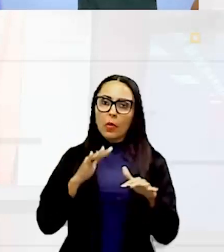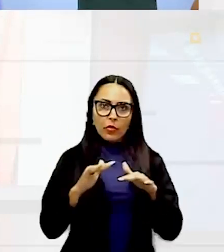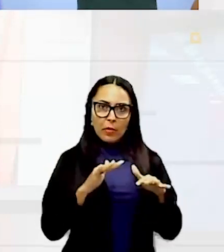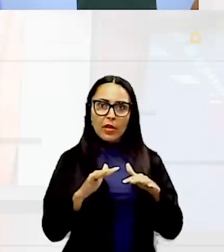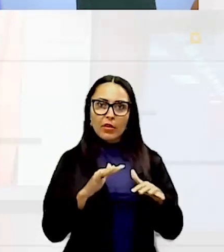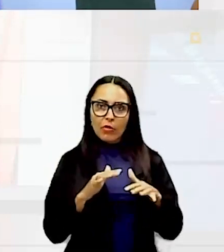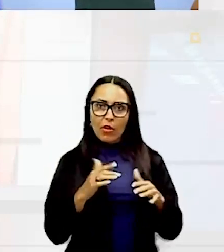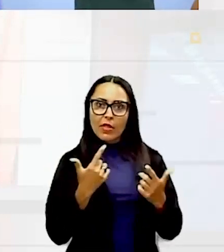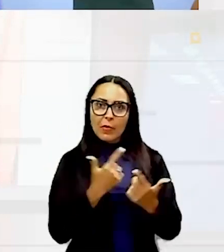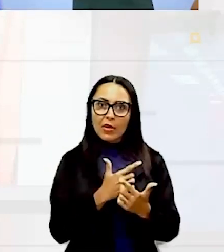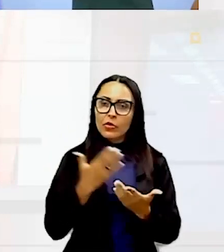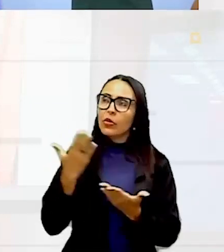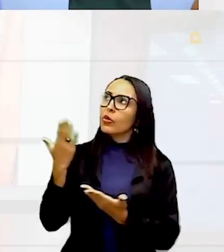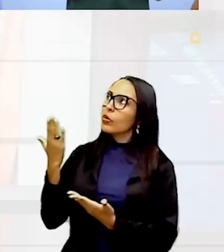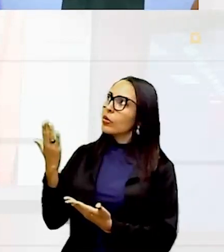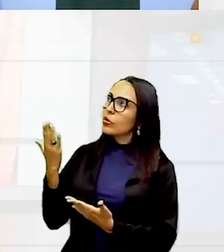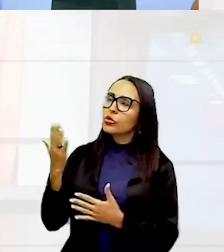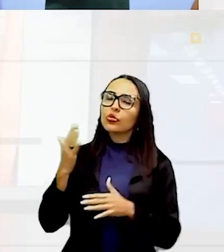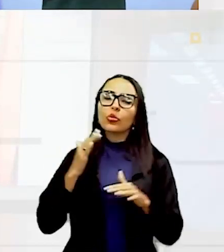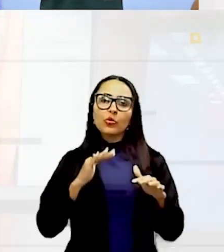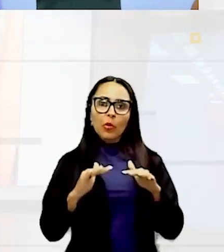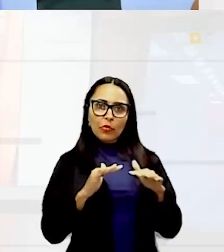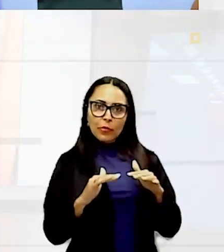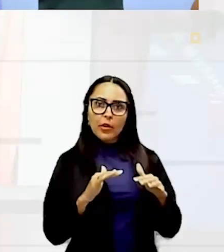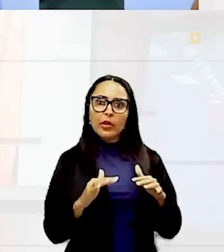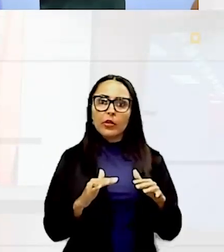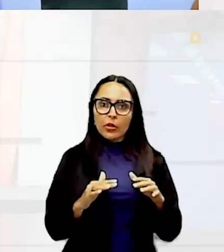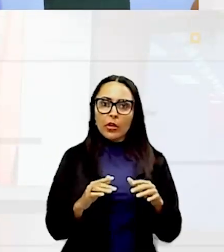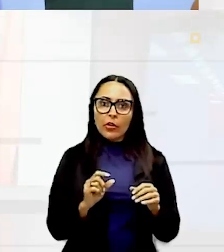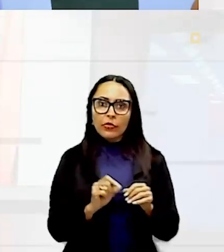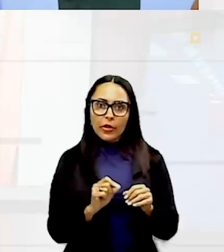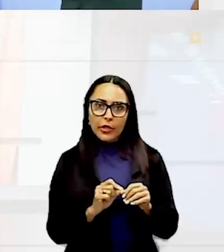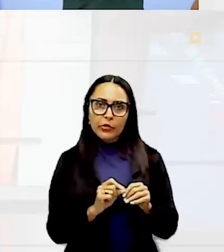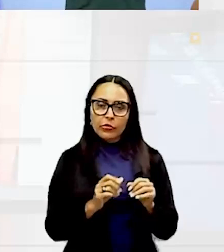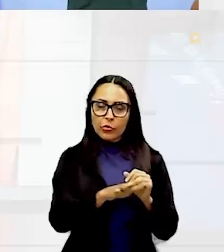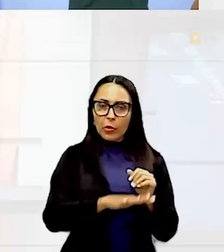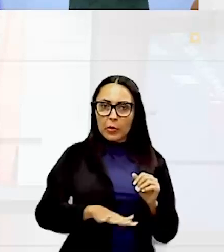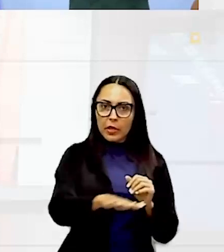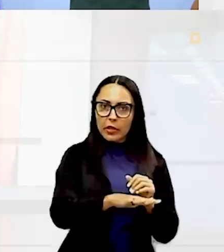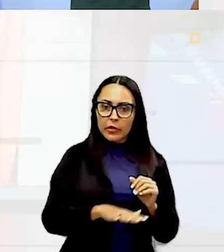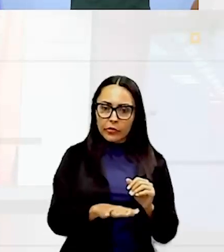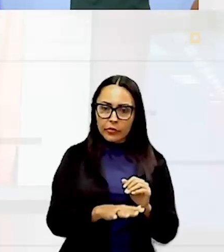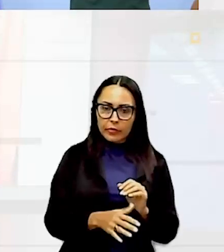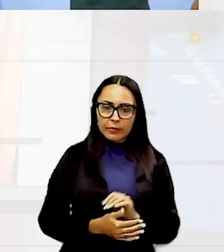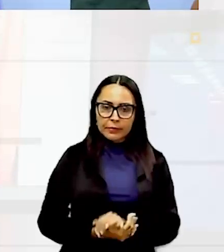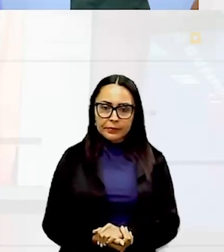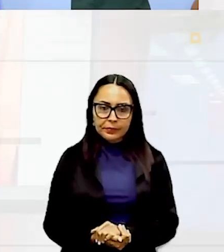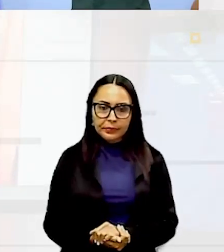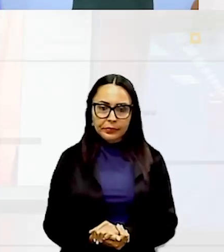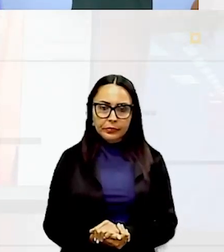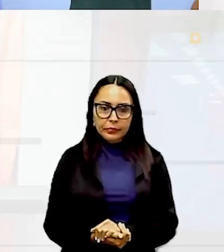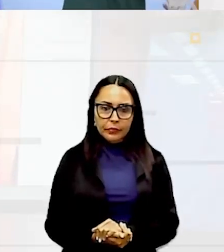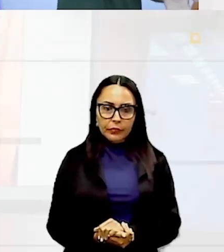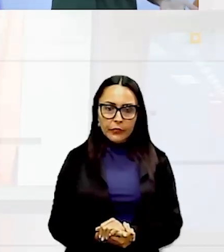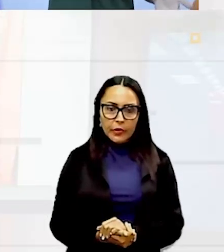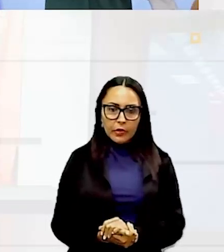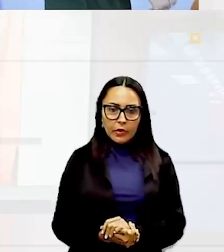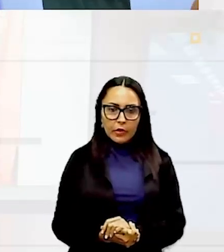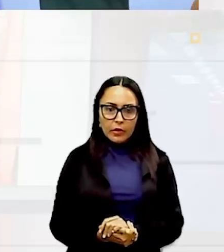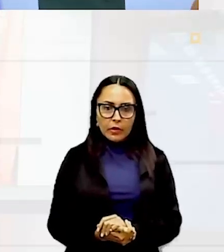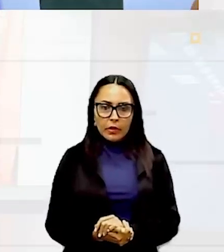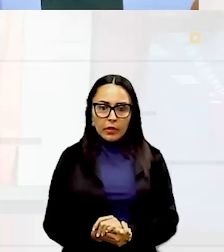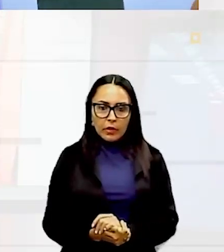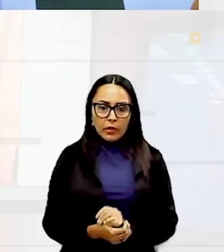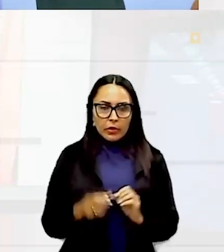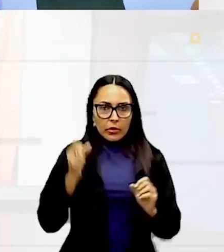animações, todos os movimentos são todos os ambientes, eles são feitos na ideia de stop motion,